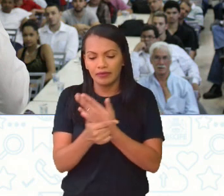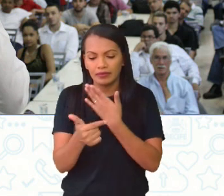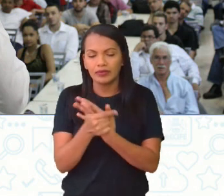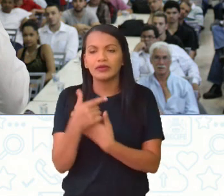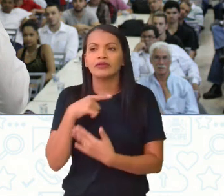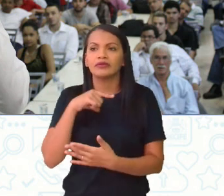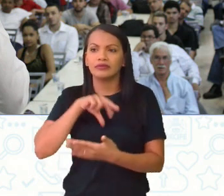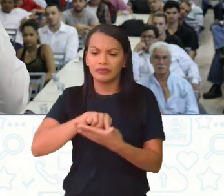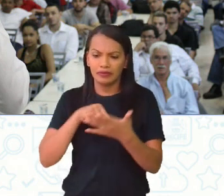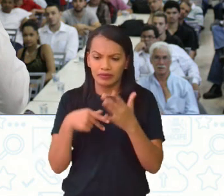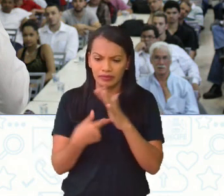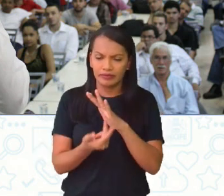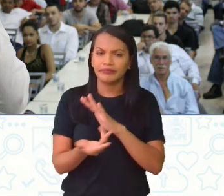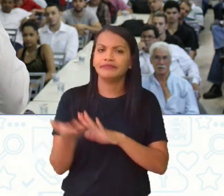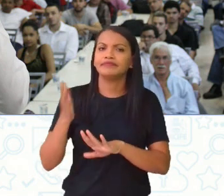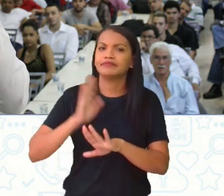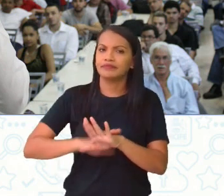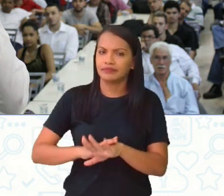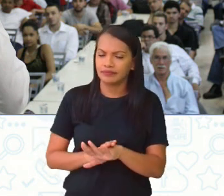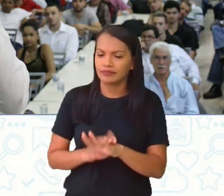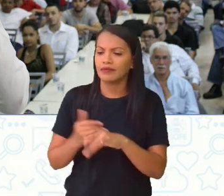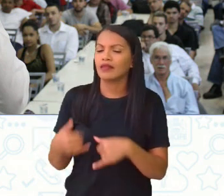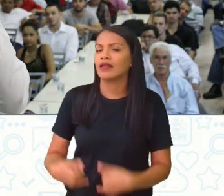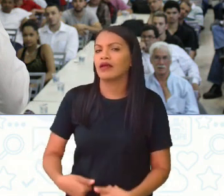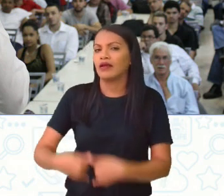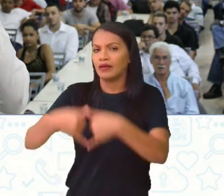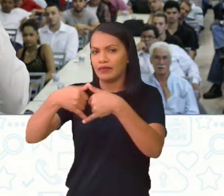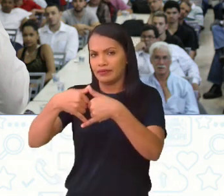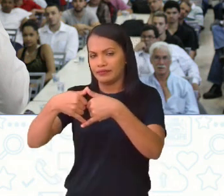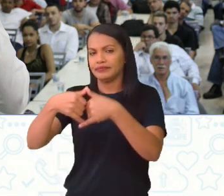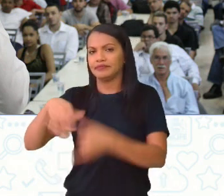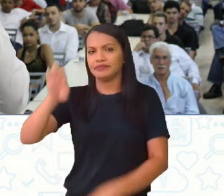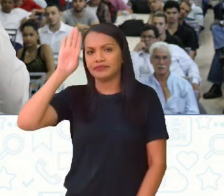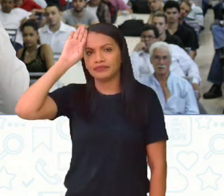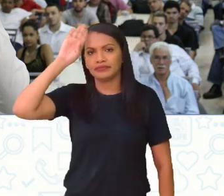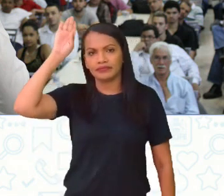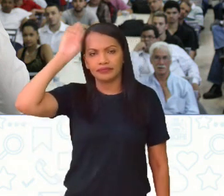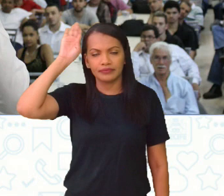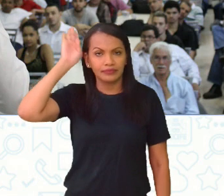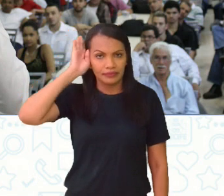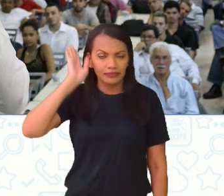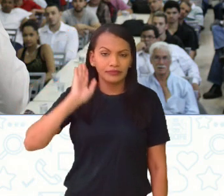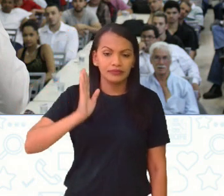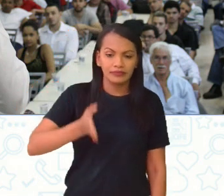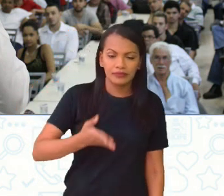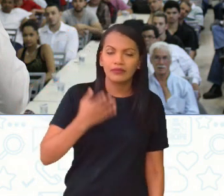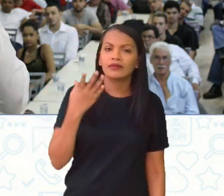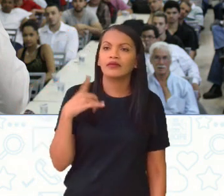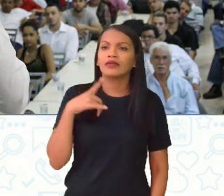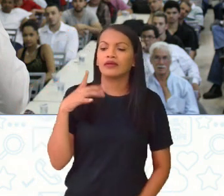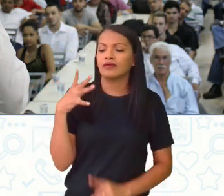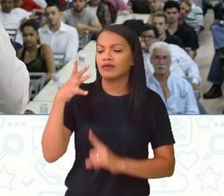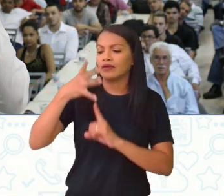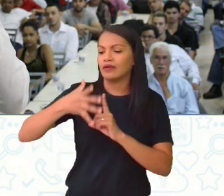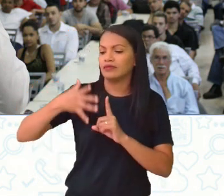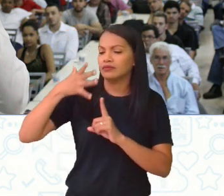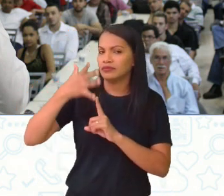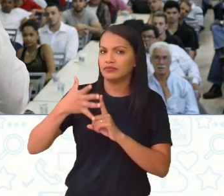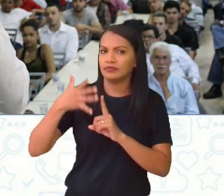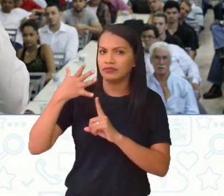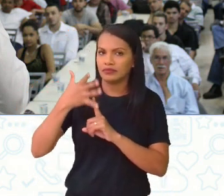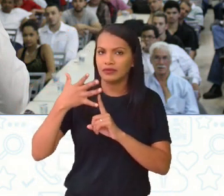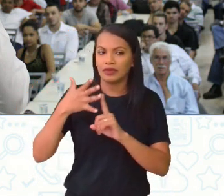aula. Prêmios acadêmicos, por exemplo, não é? Geralmente inclui uma palestra como parte